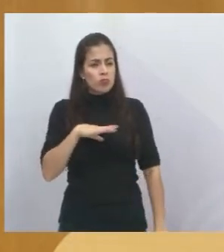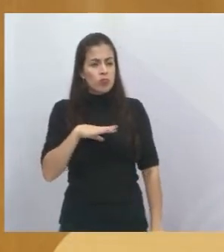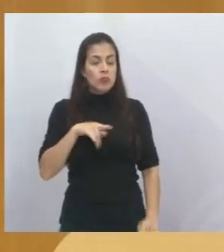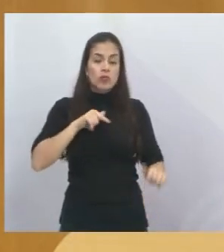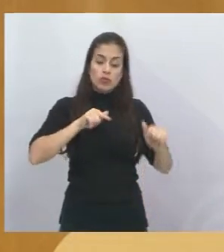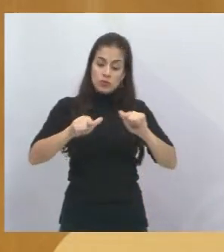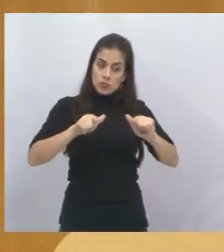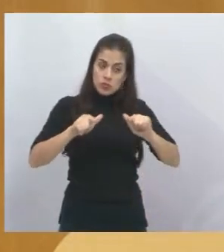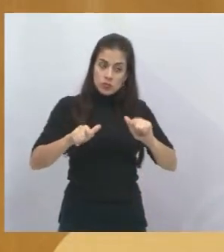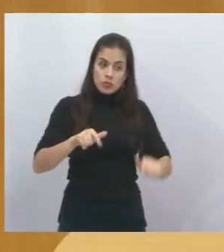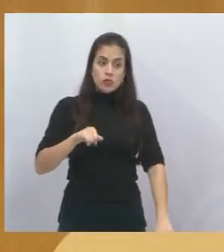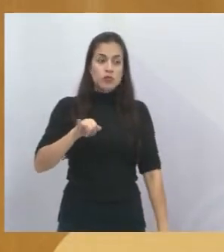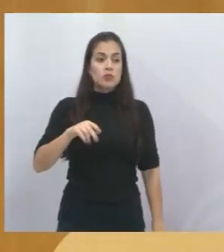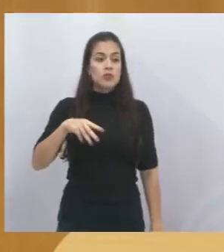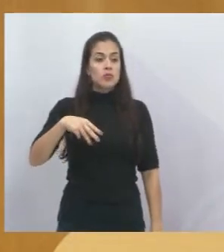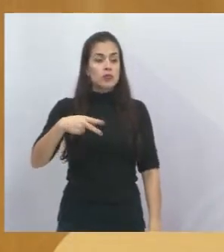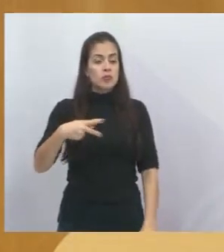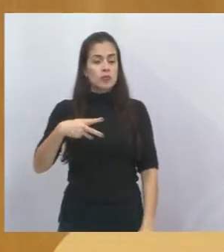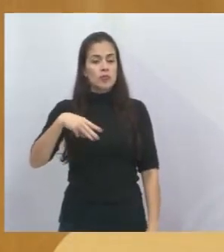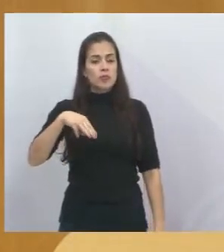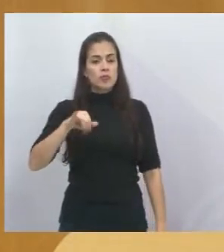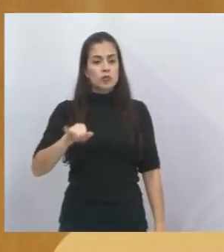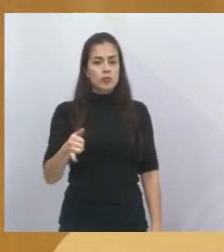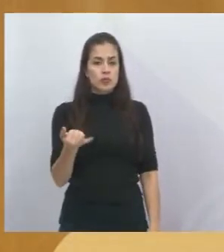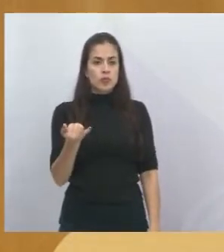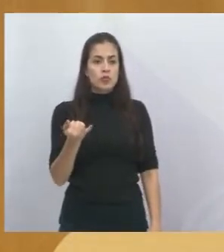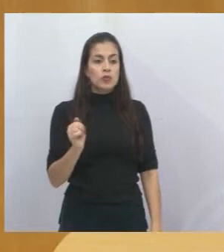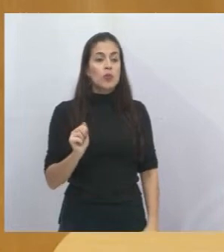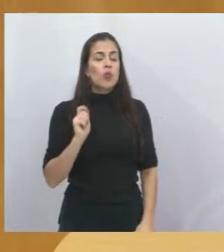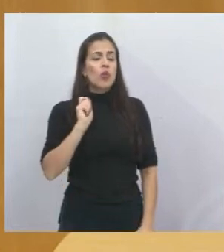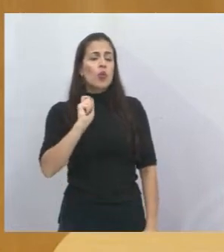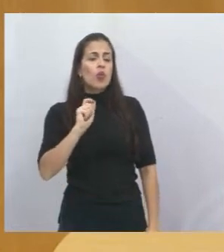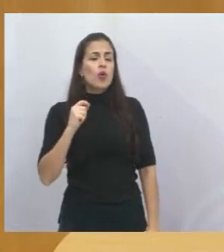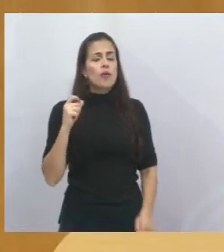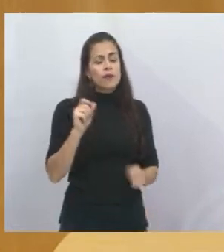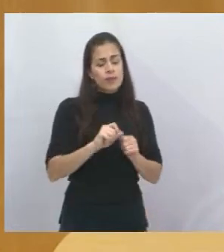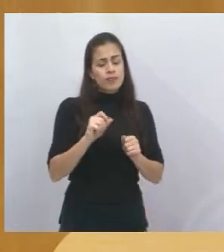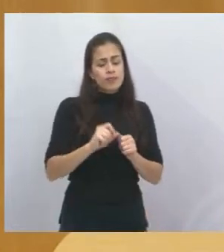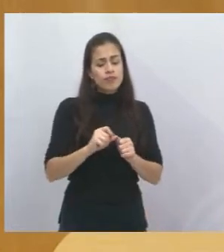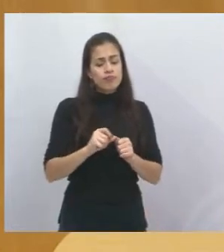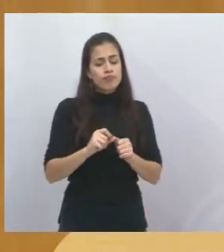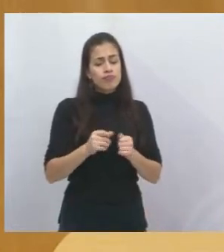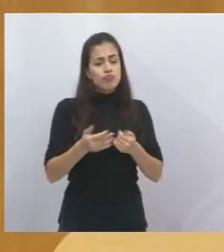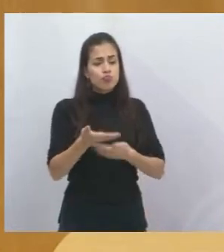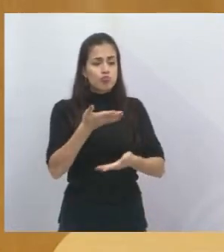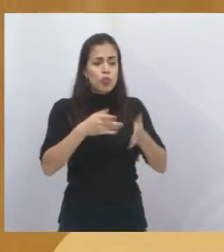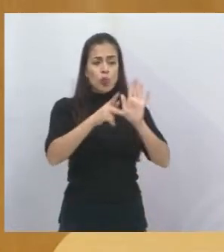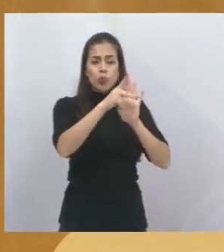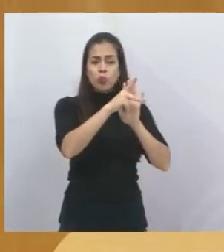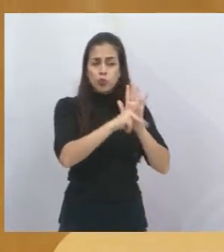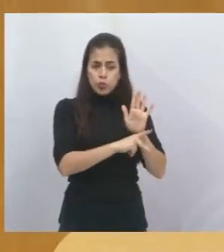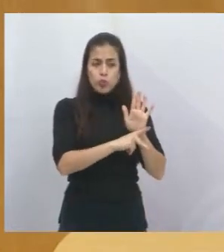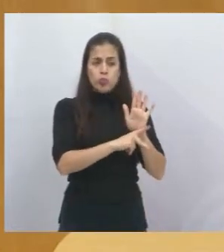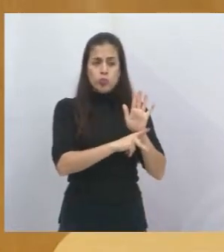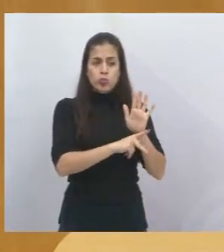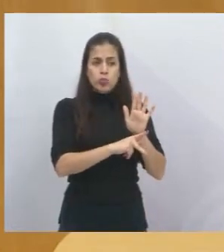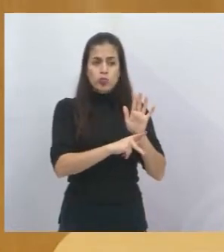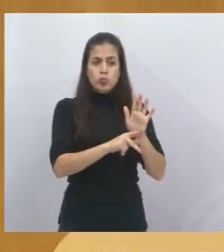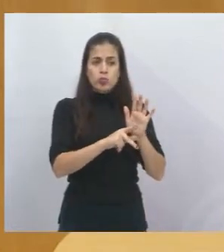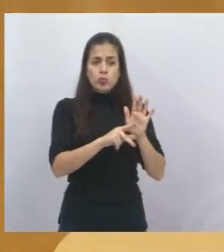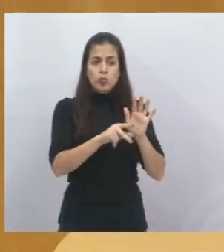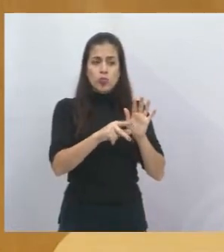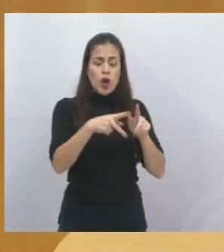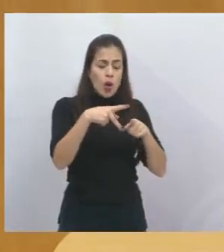os trabalhadores do IPMJ, e o que a gente está fazendo em relação a esse projeto é corrigindo uma distorção